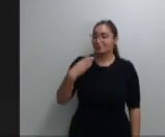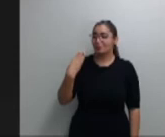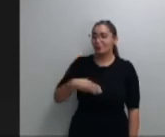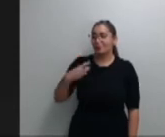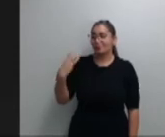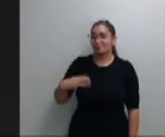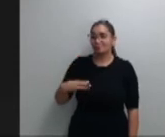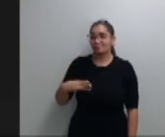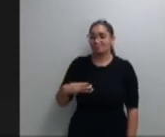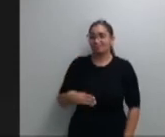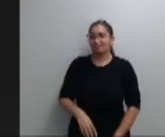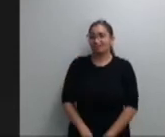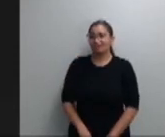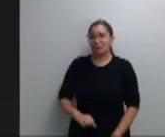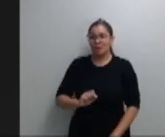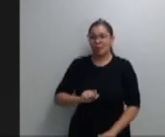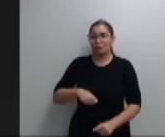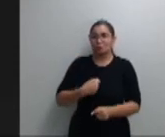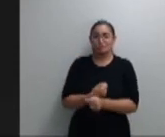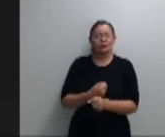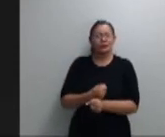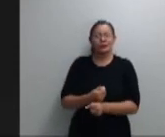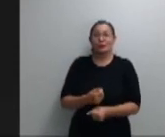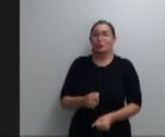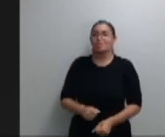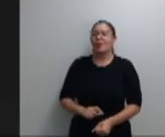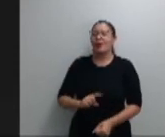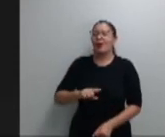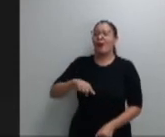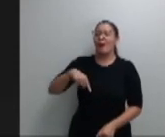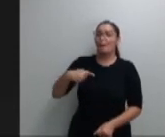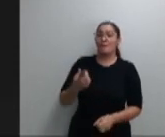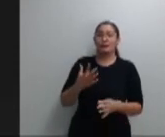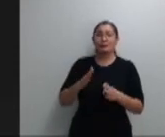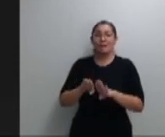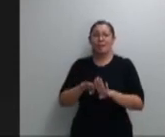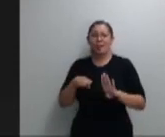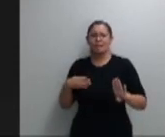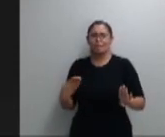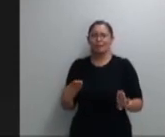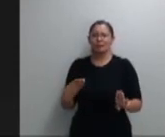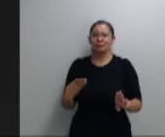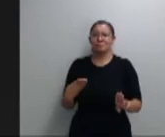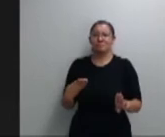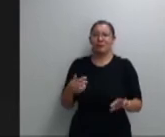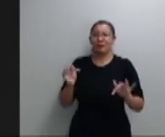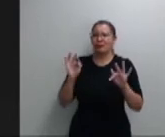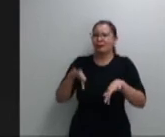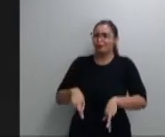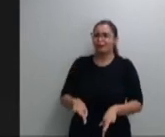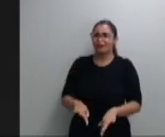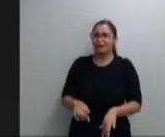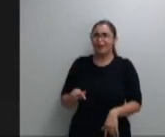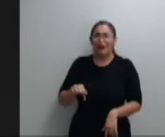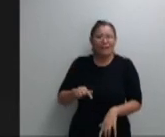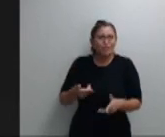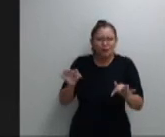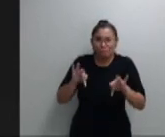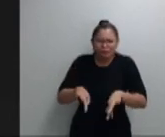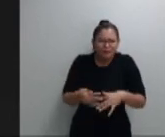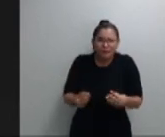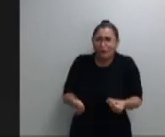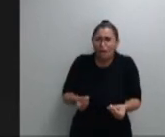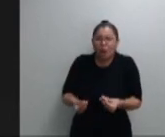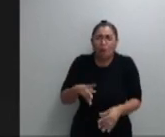impossibilidade de alteração de critérios após a abertura da fase de título. Aqui é o final, aqui é o final, quando já